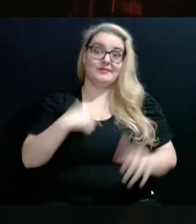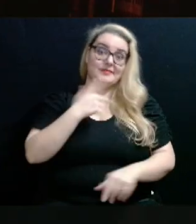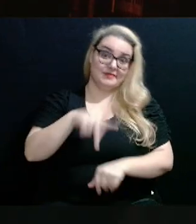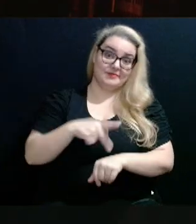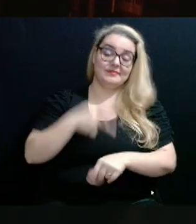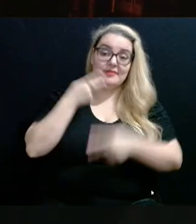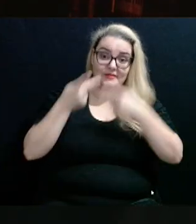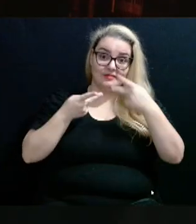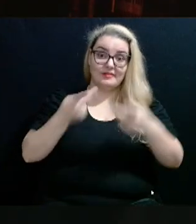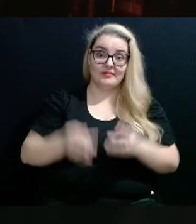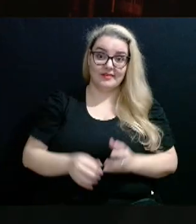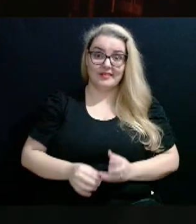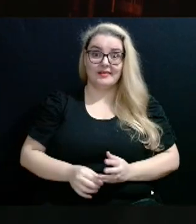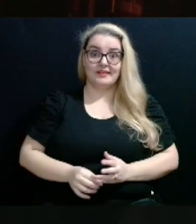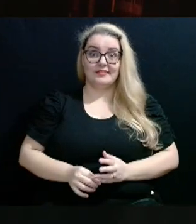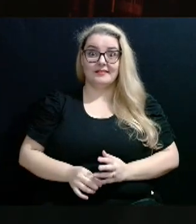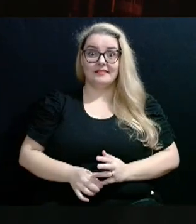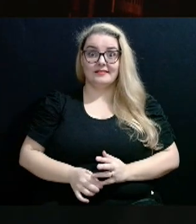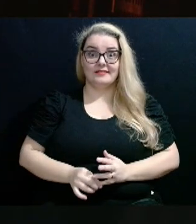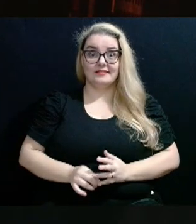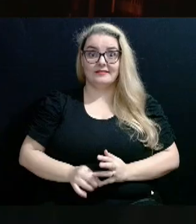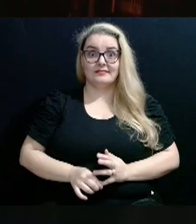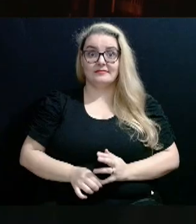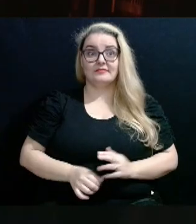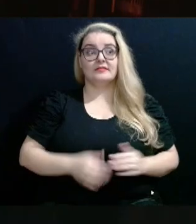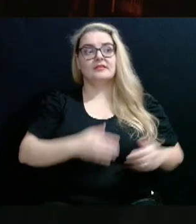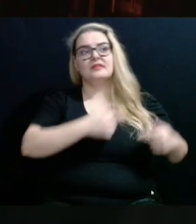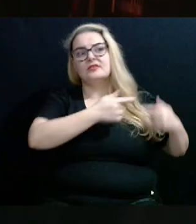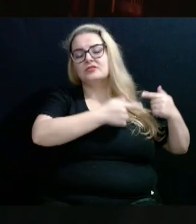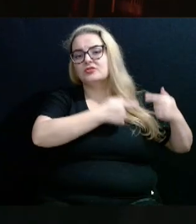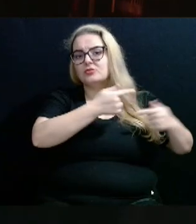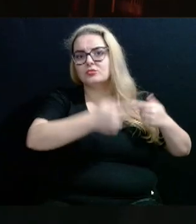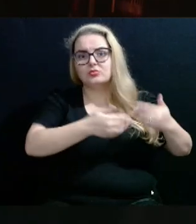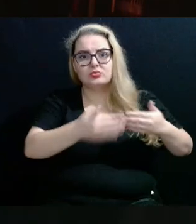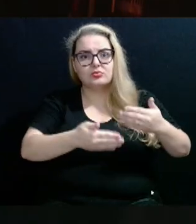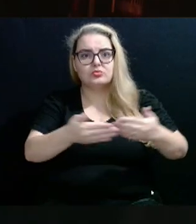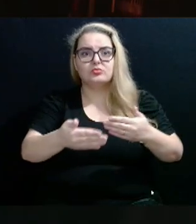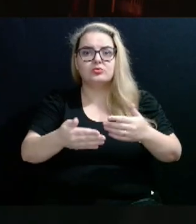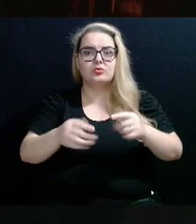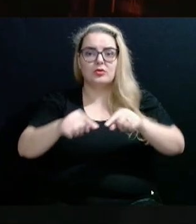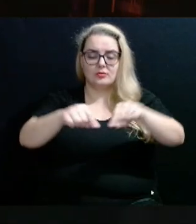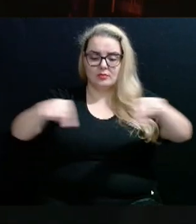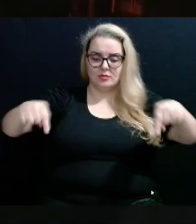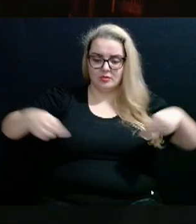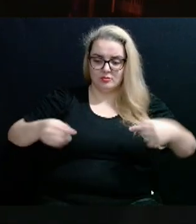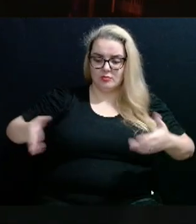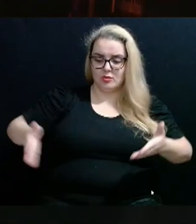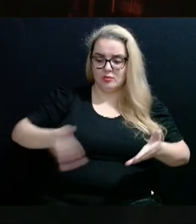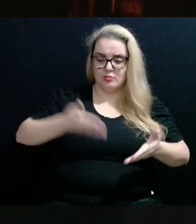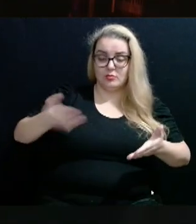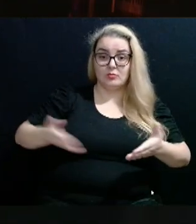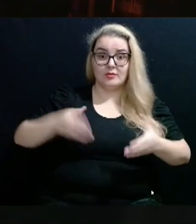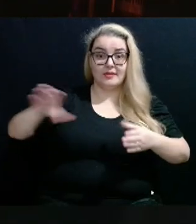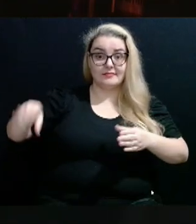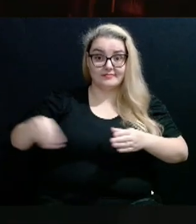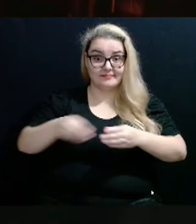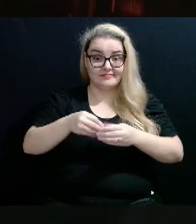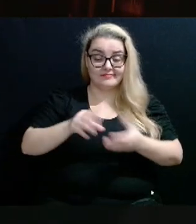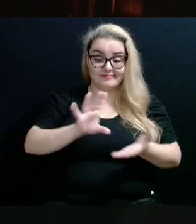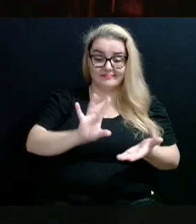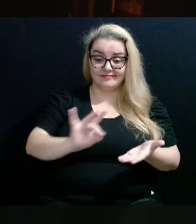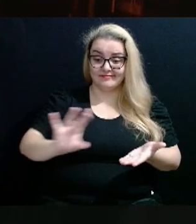que atravessa gerações, que são os álbuns de figurinhas. Eu, esse final de semana, encontrei uma